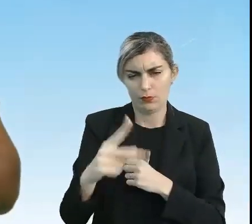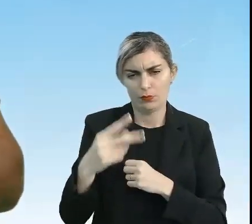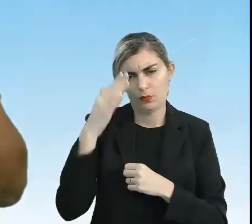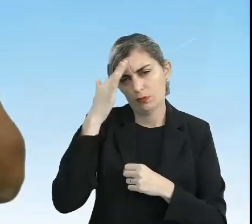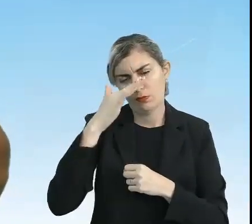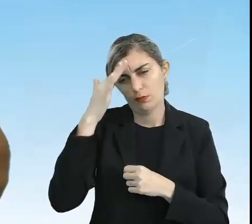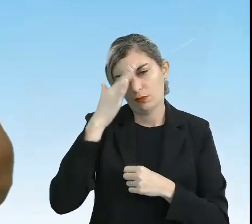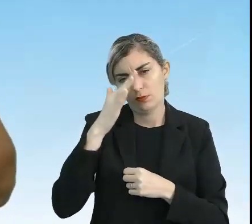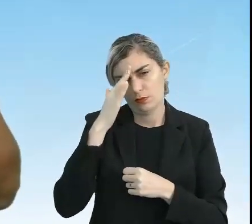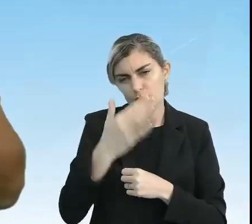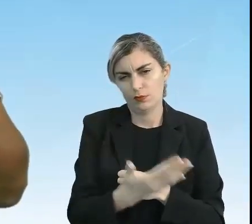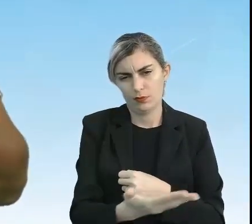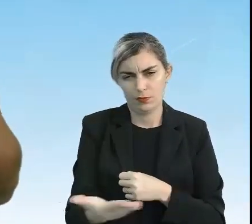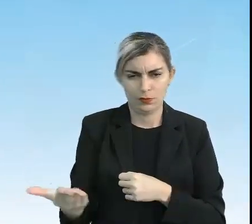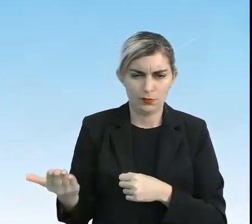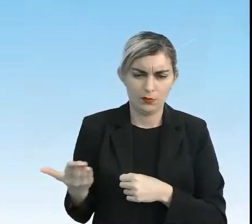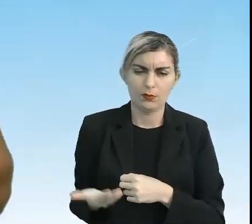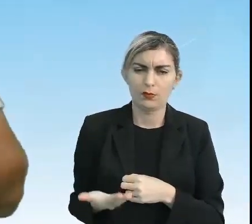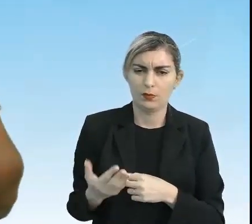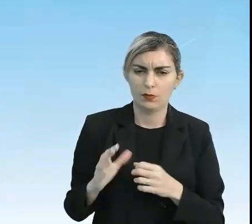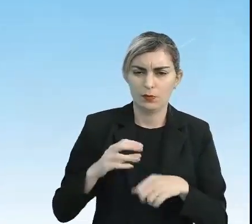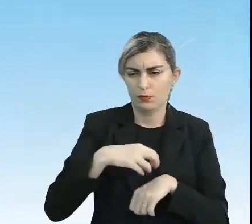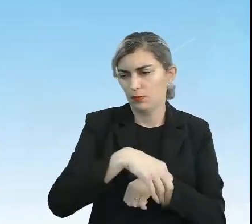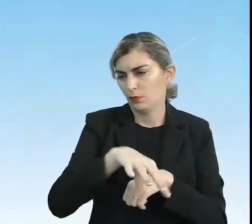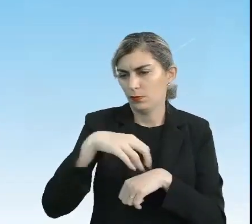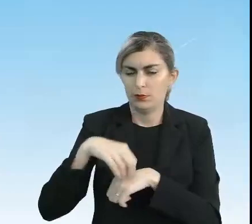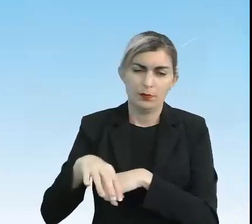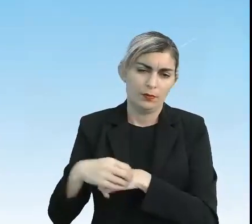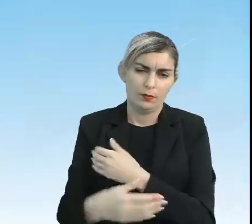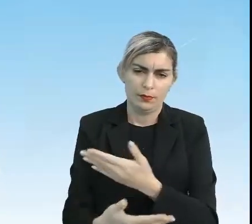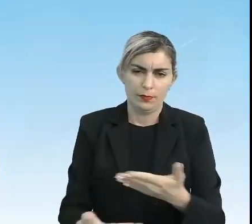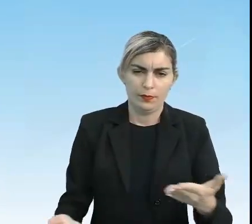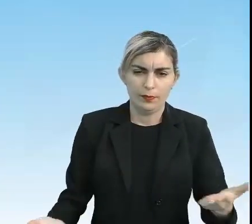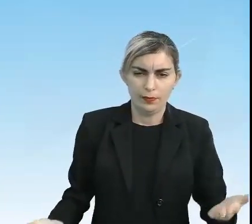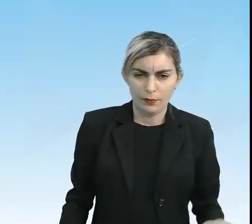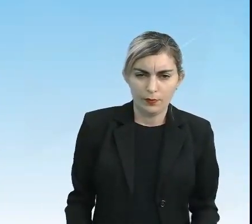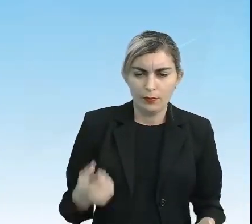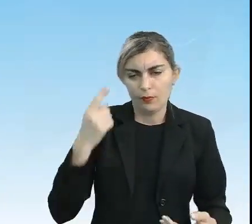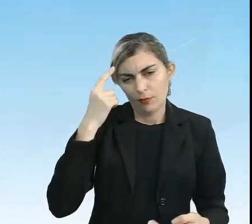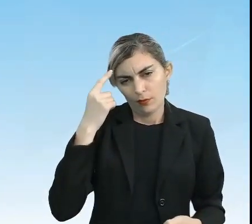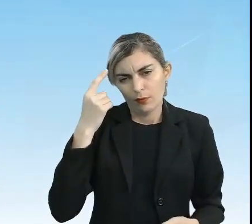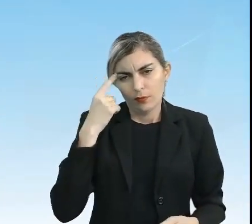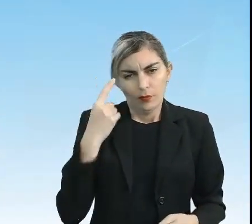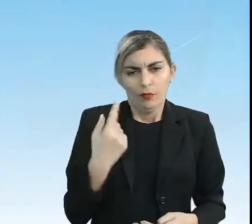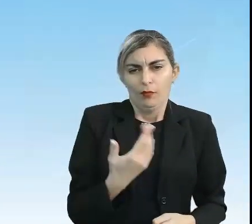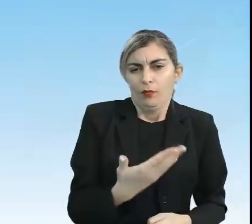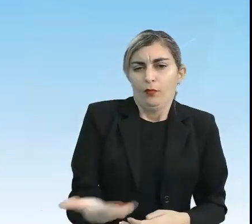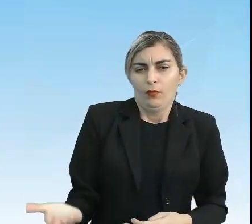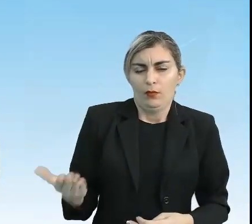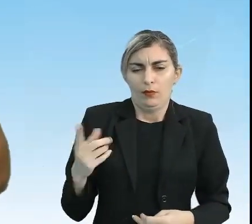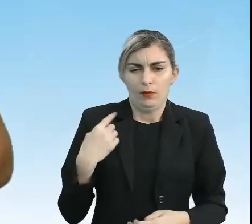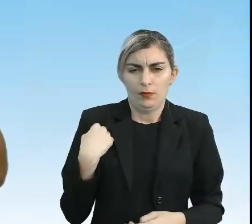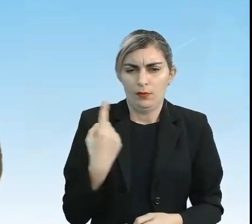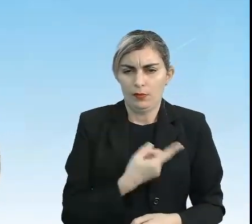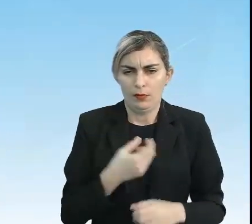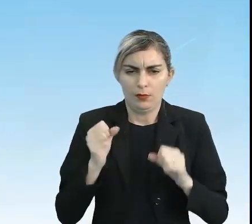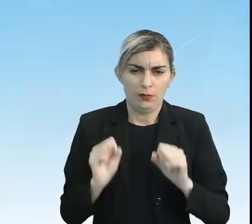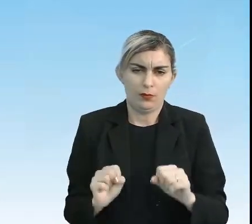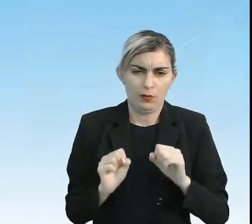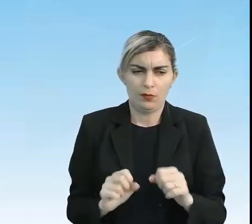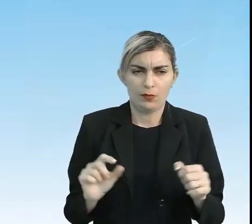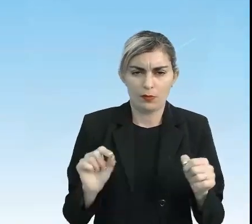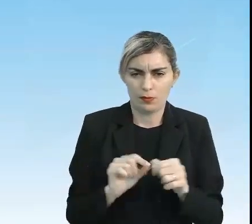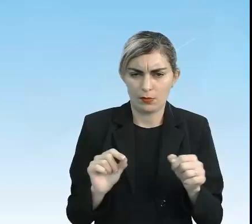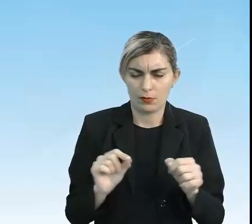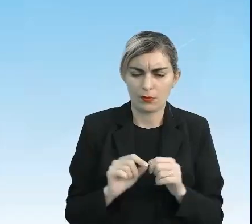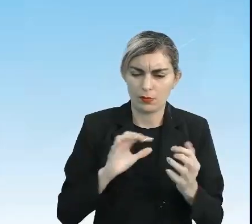entendimento, desse compartilhamento, né, de pensamentos, né, a gente possa, fazer